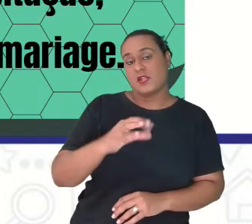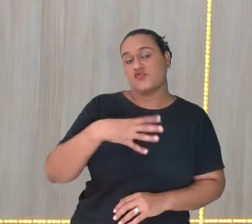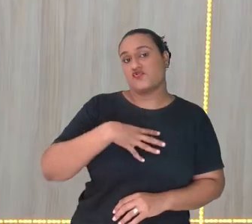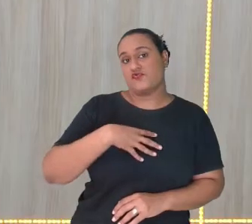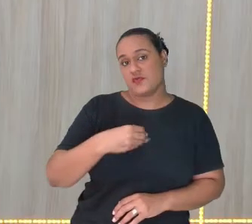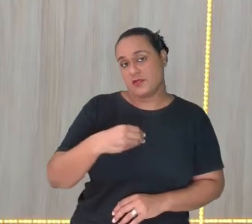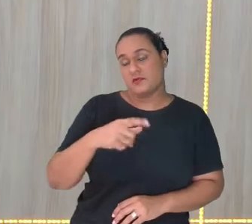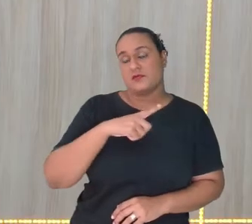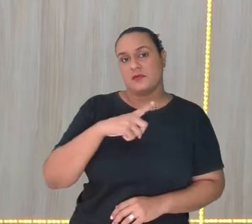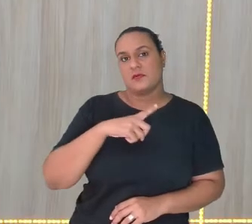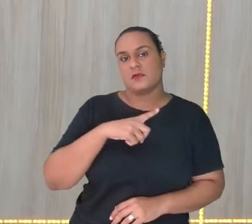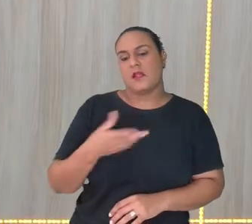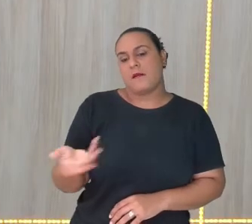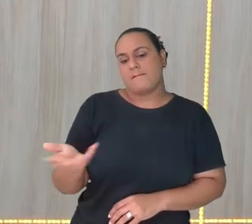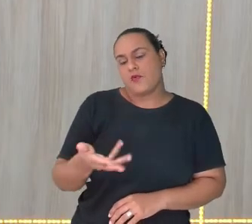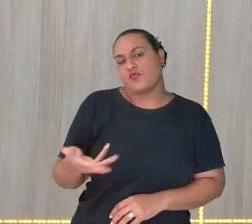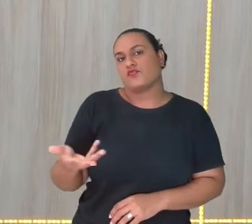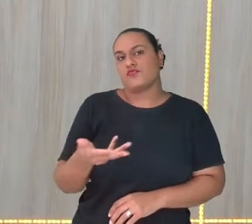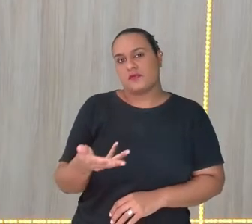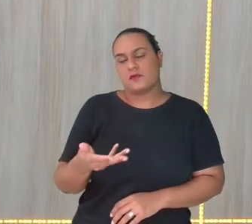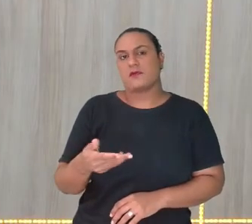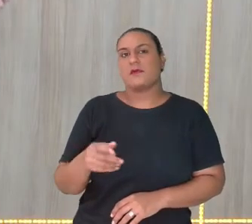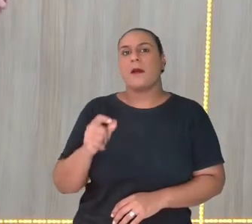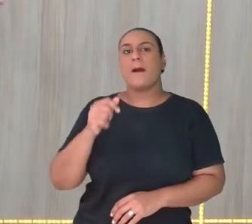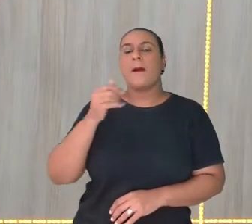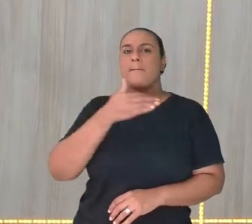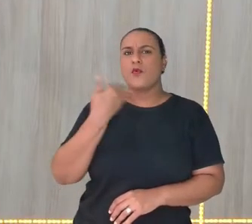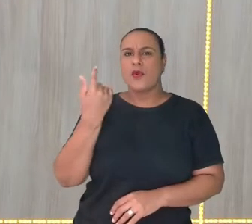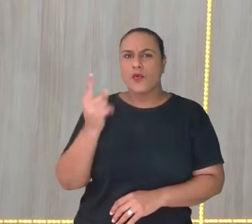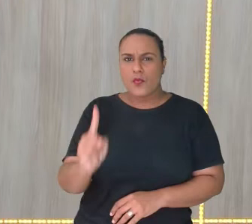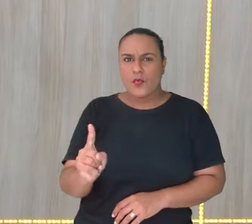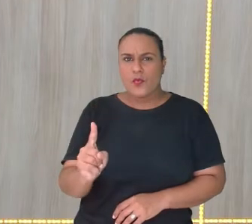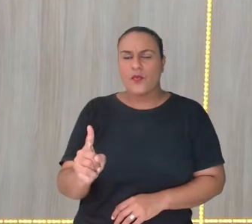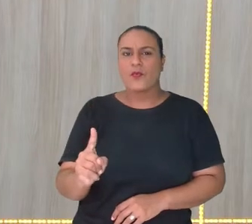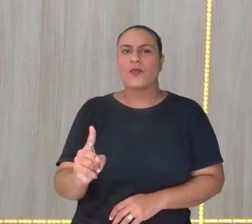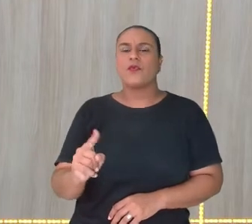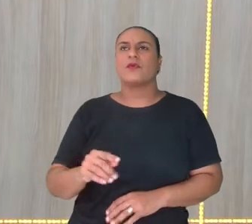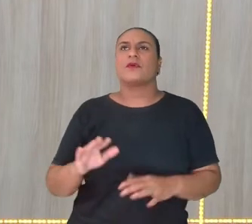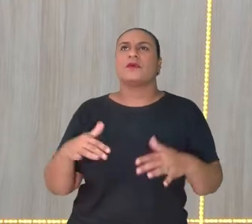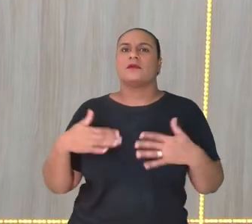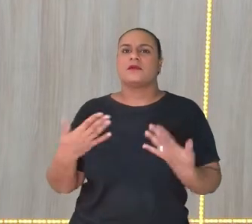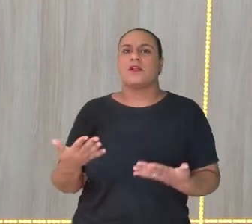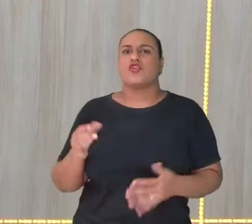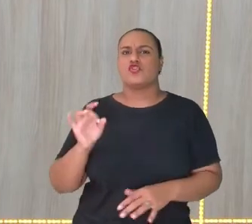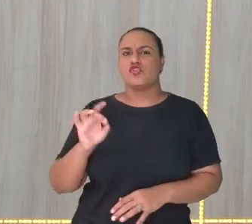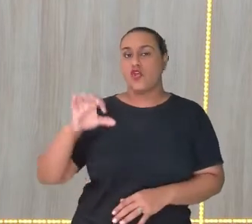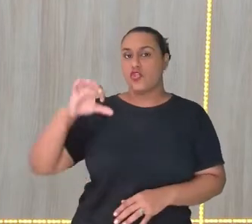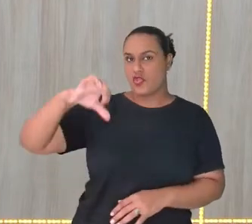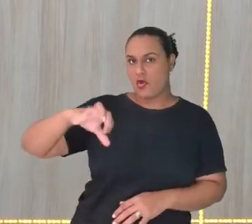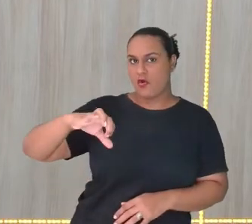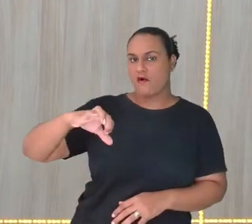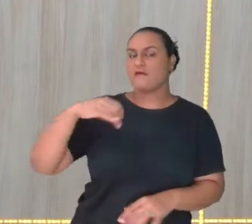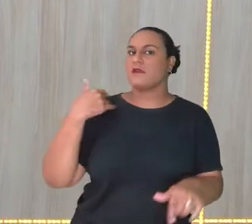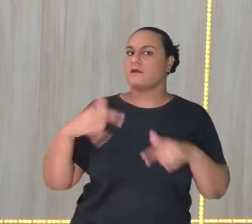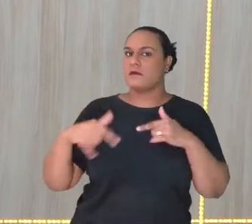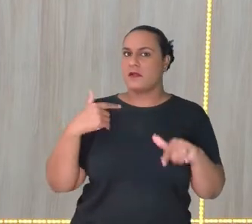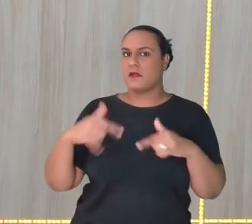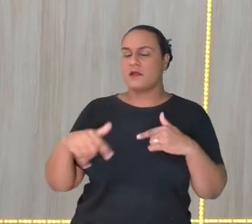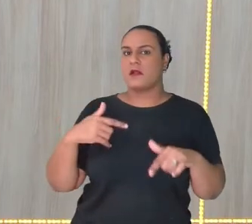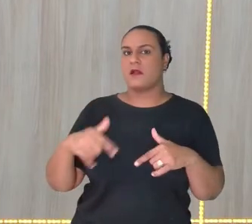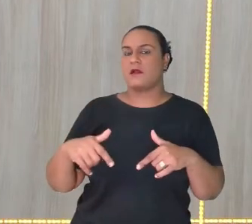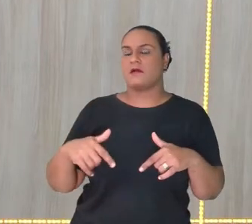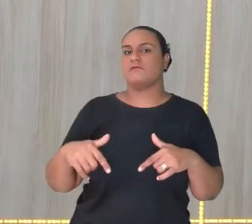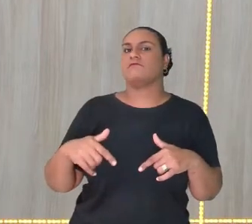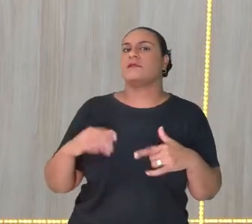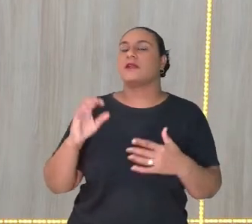10 filhos produziam na terra do Senhor. Morreu um. Então só vão ficar 9 trabalhando.